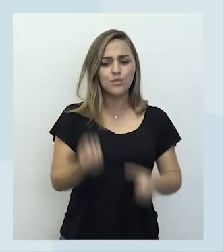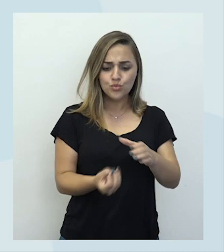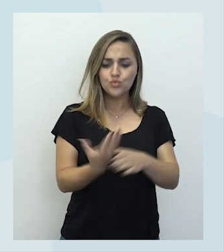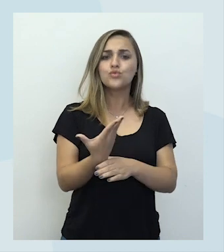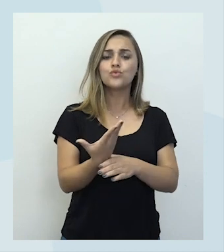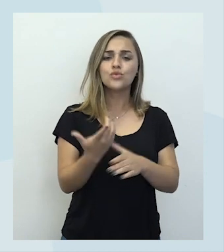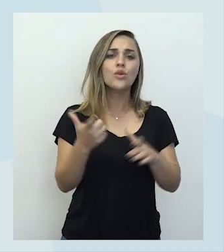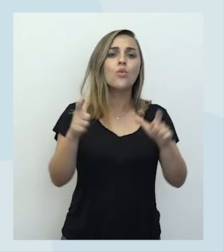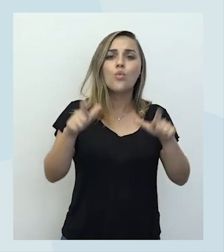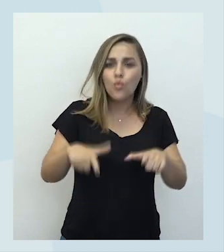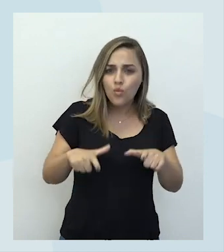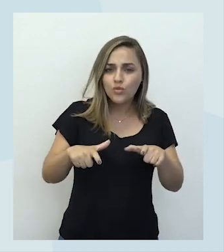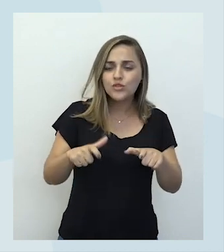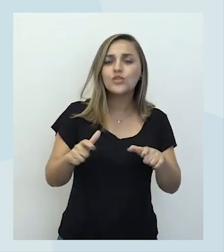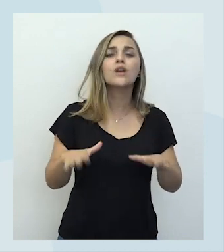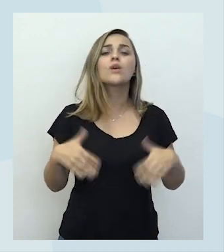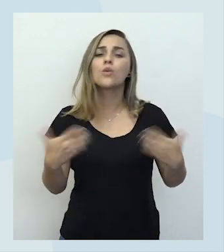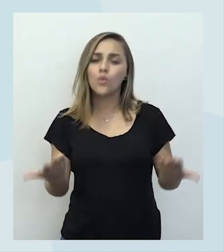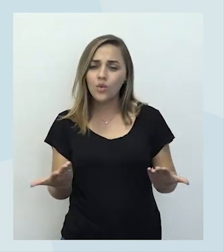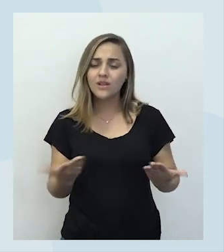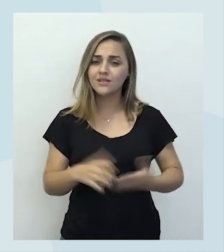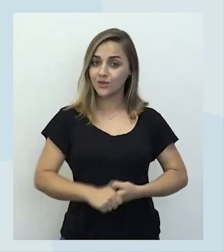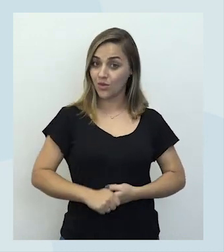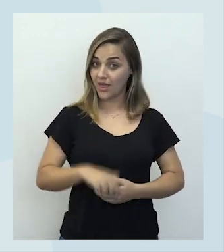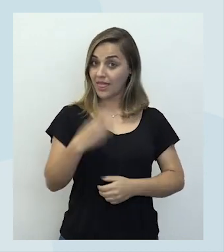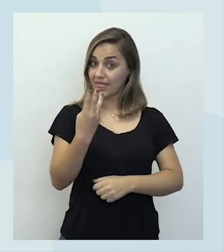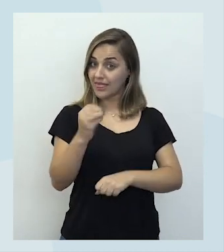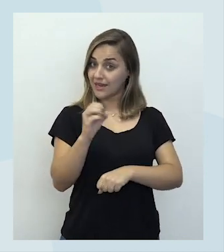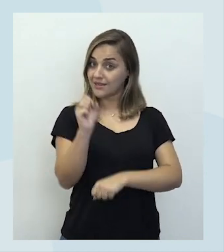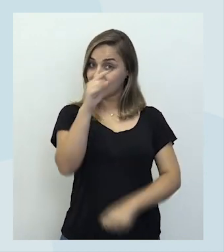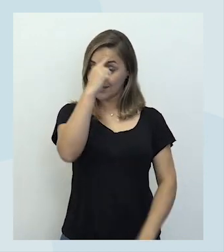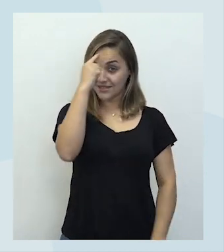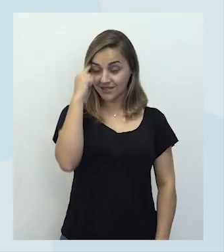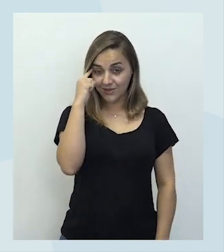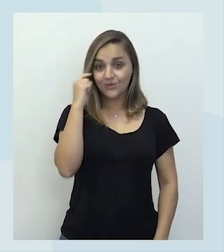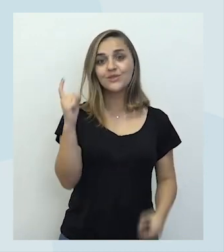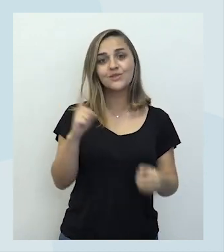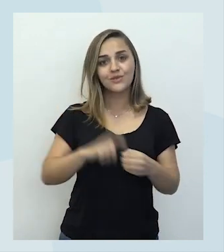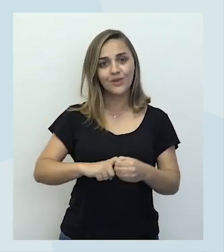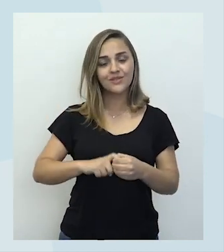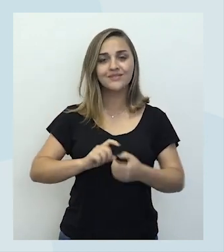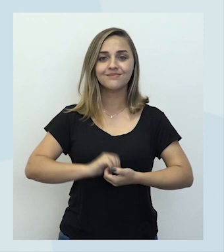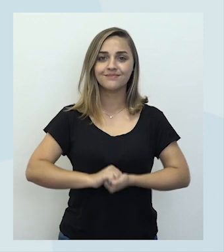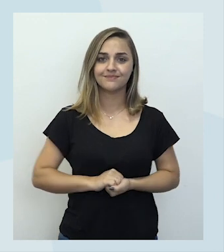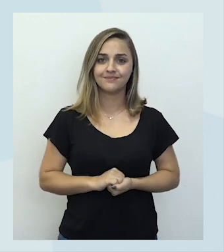surgiu o Cine Drive-In? Eu vou dar 30 segundinhos só e a gente já volta.